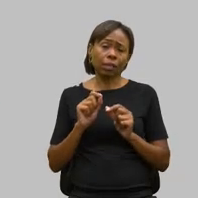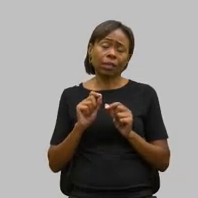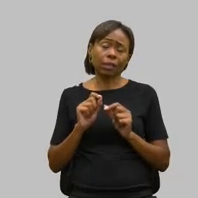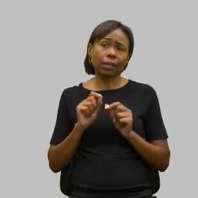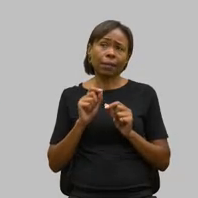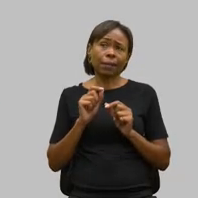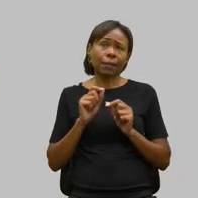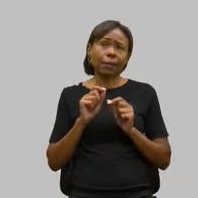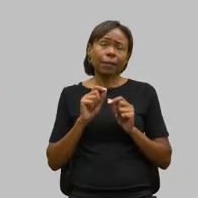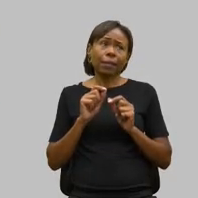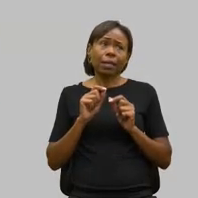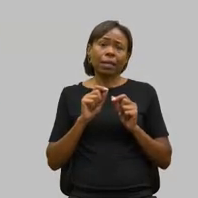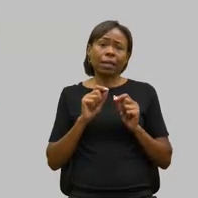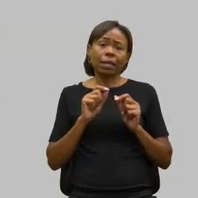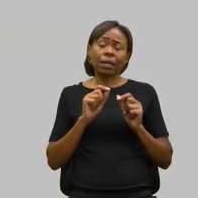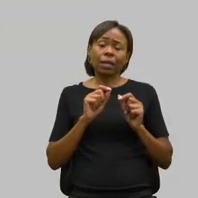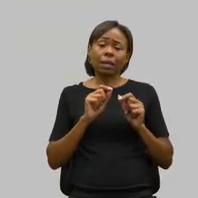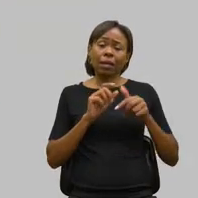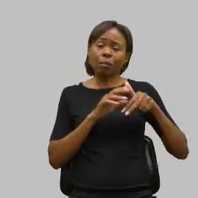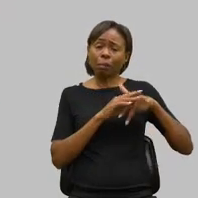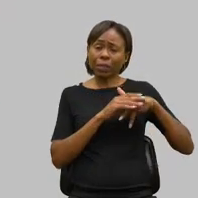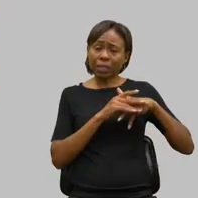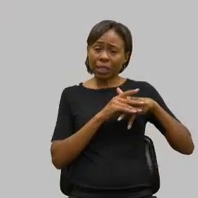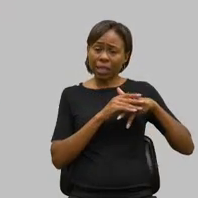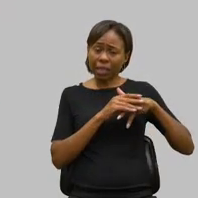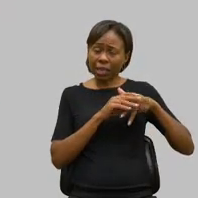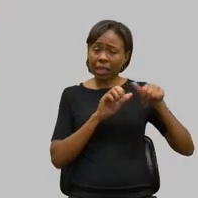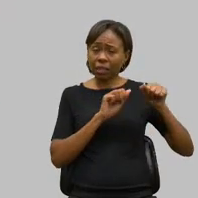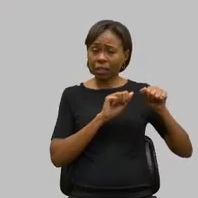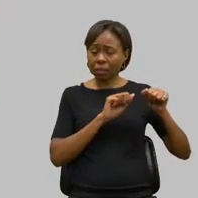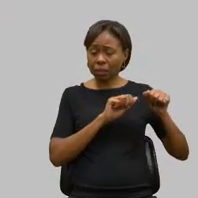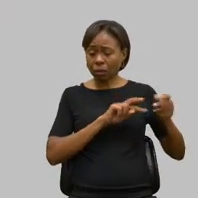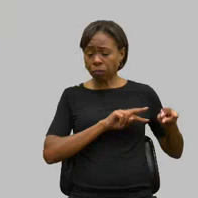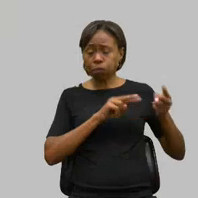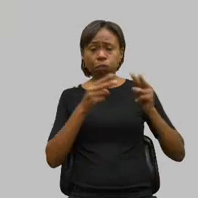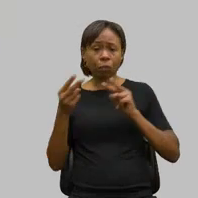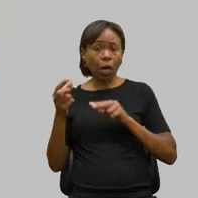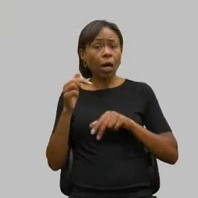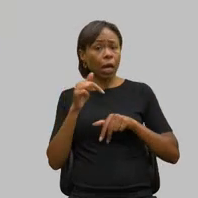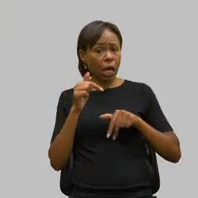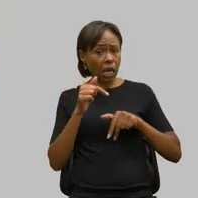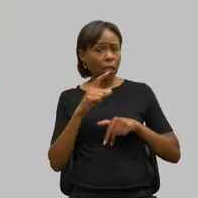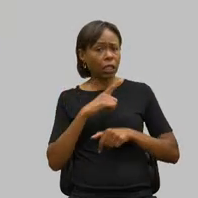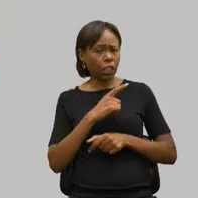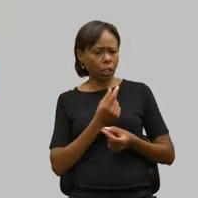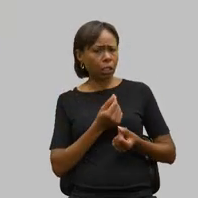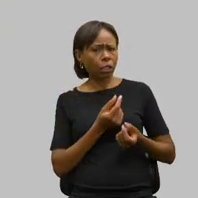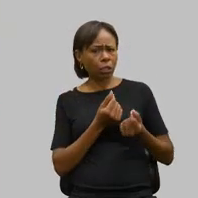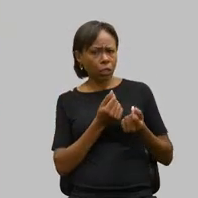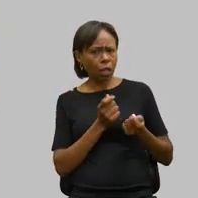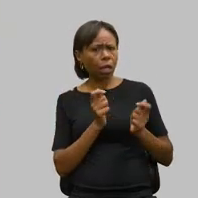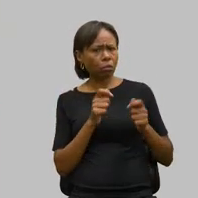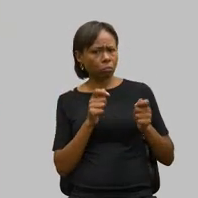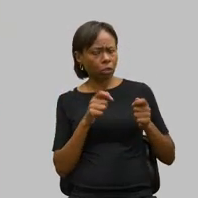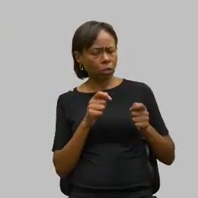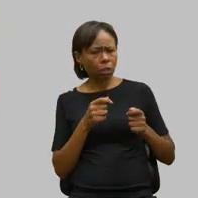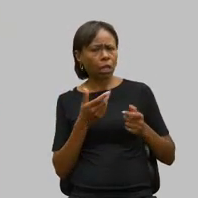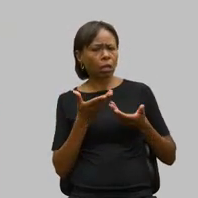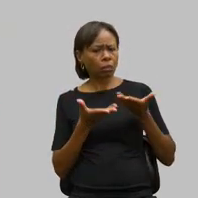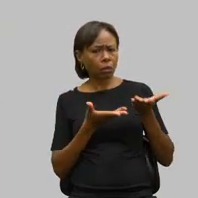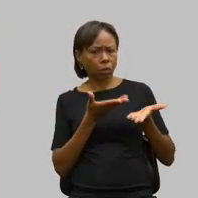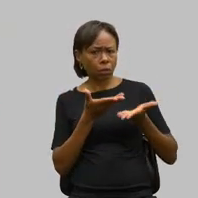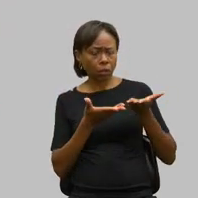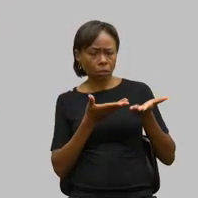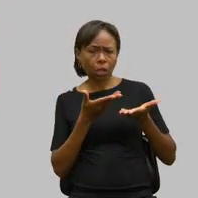de pacientes que até então tinham, às vezes, condições financeiras de buscar um atendimento no